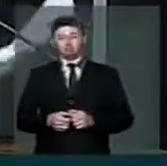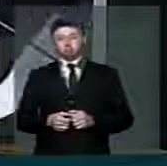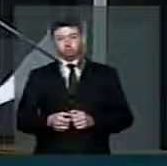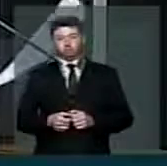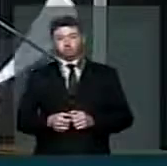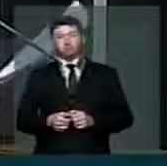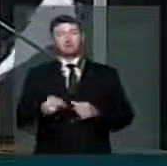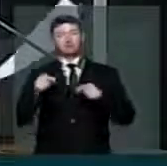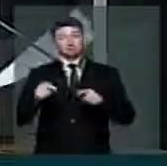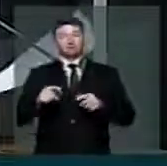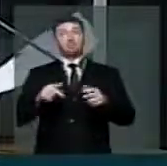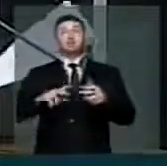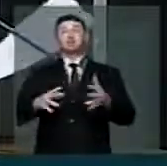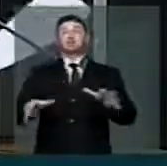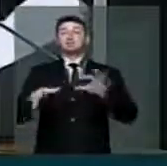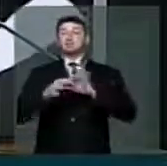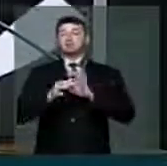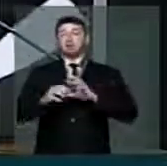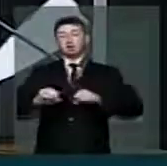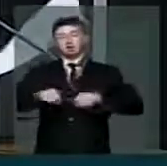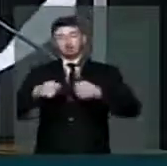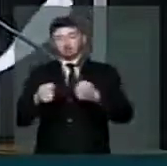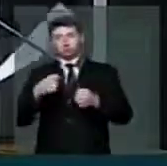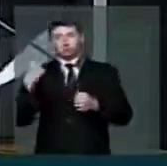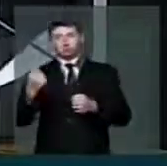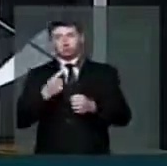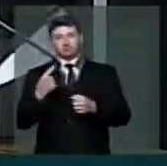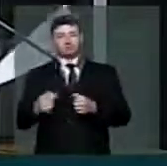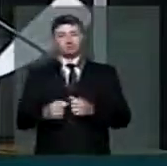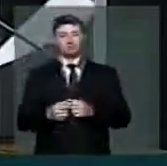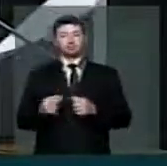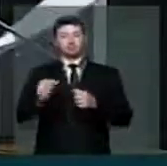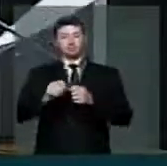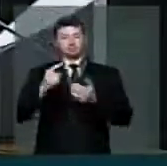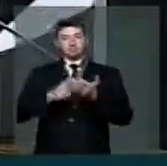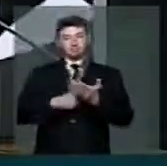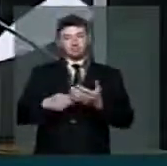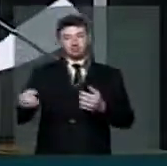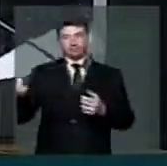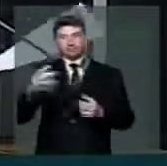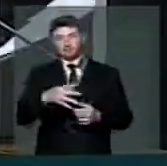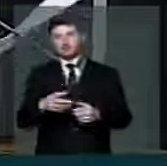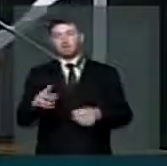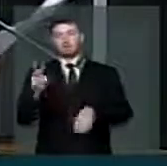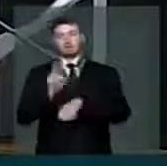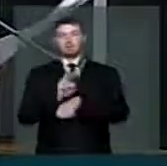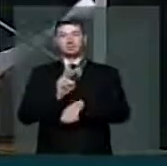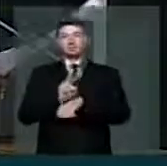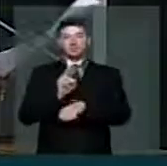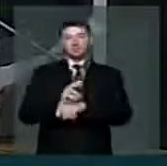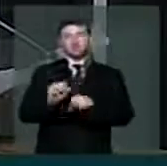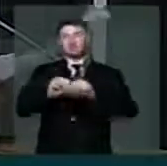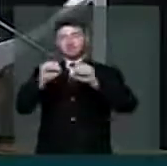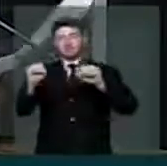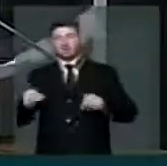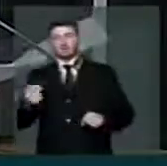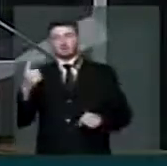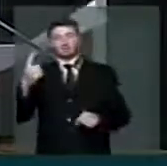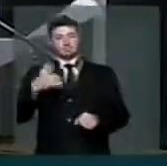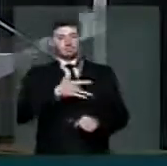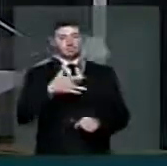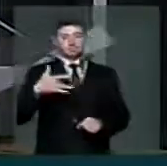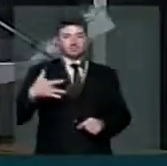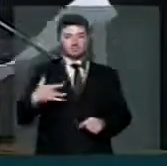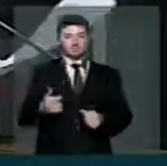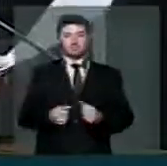unificar esforços para construir um novo pacto de defesa do Sistema Único de